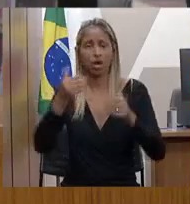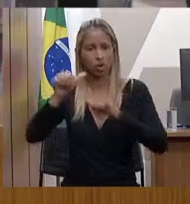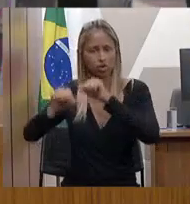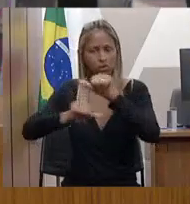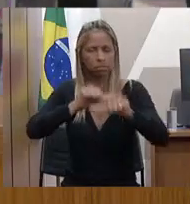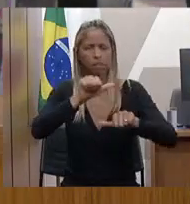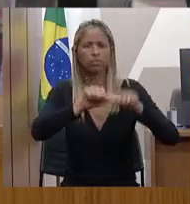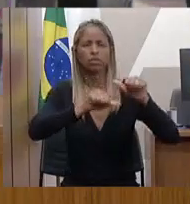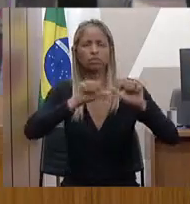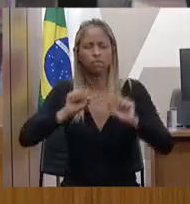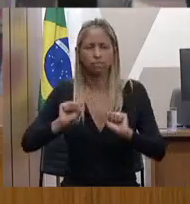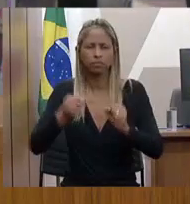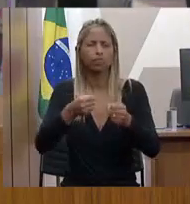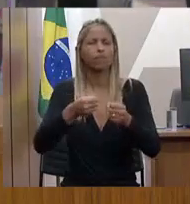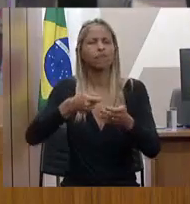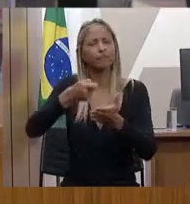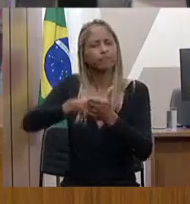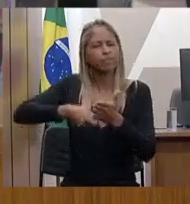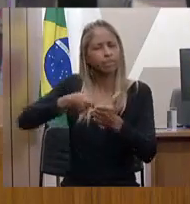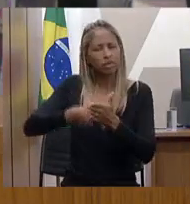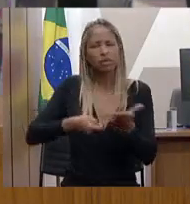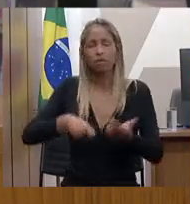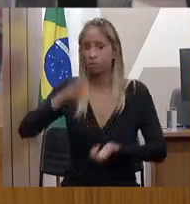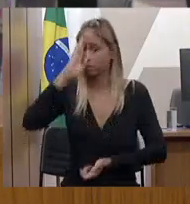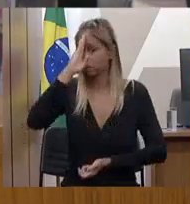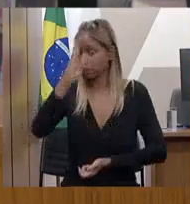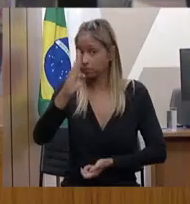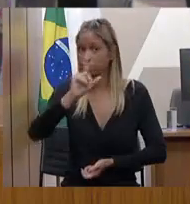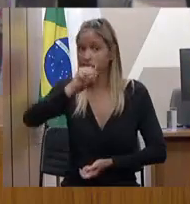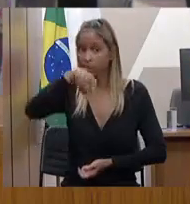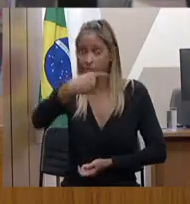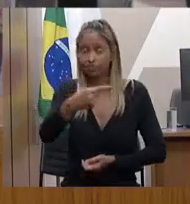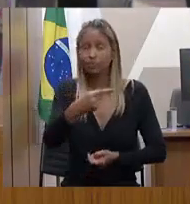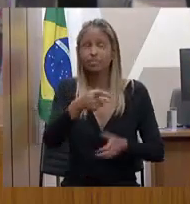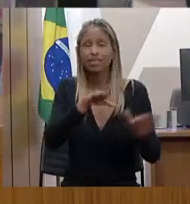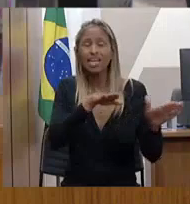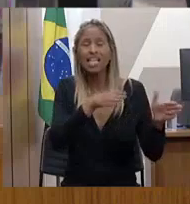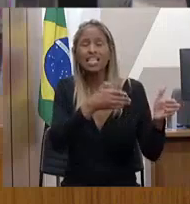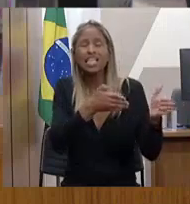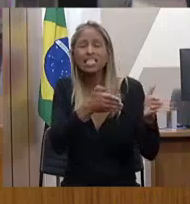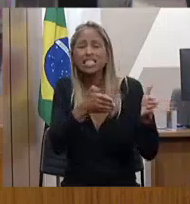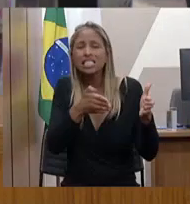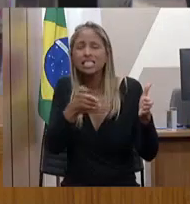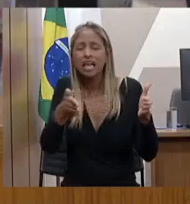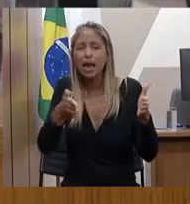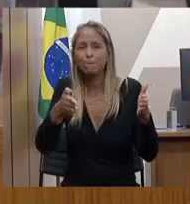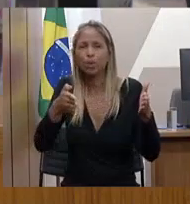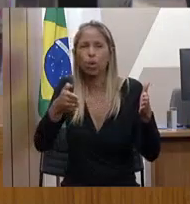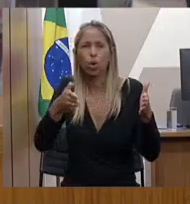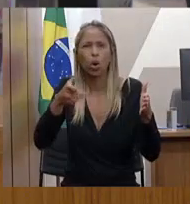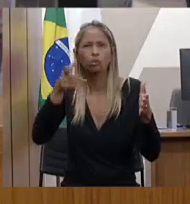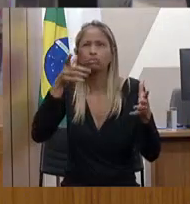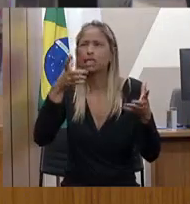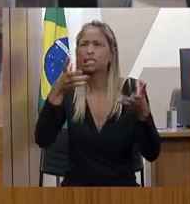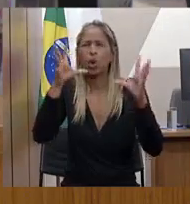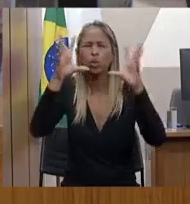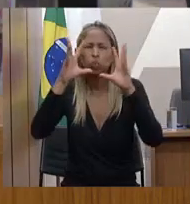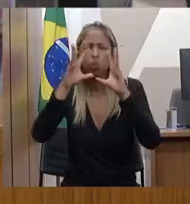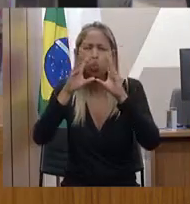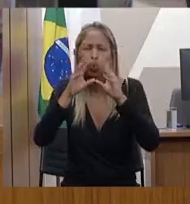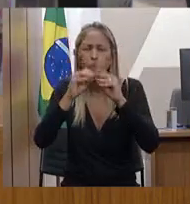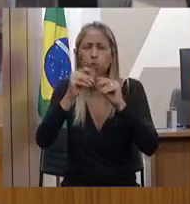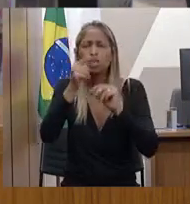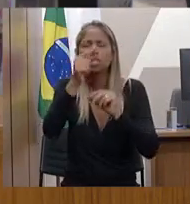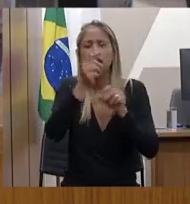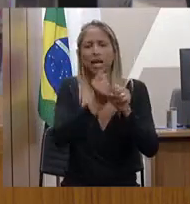Nossa garra nossa luta principalmente depois desse período é das trevas que nós passamos né nos